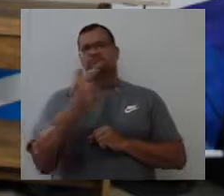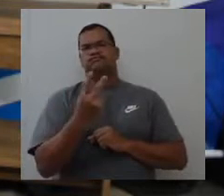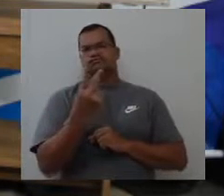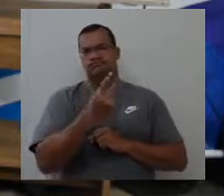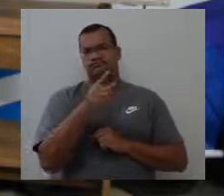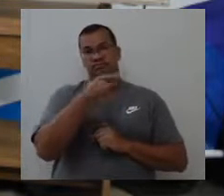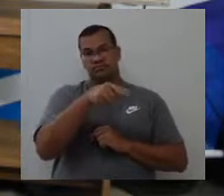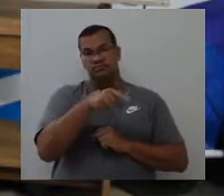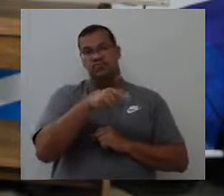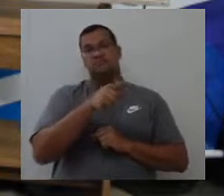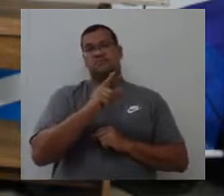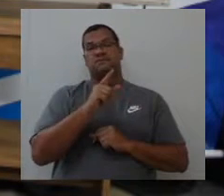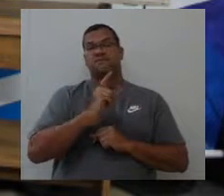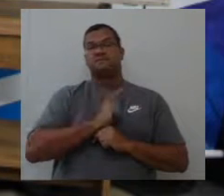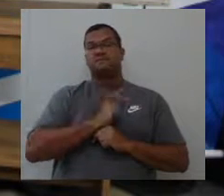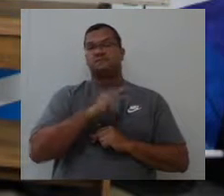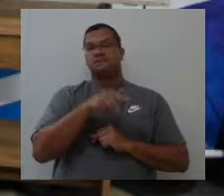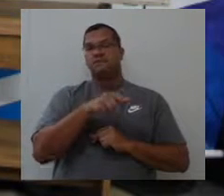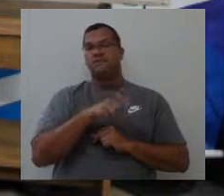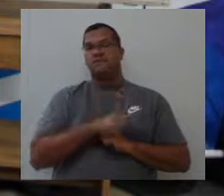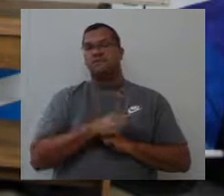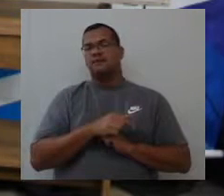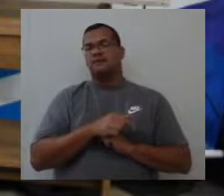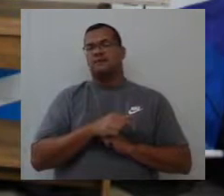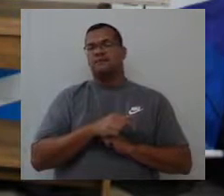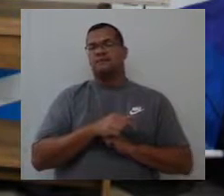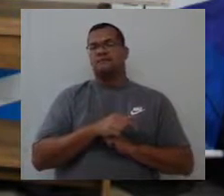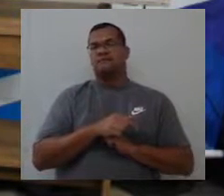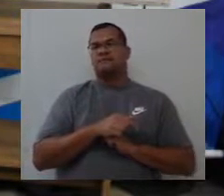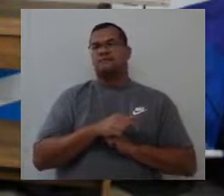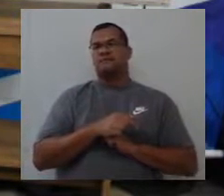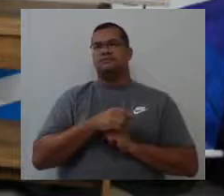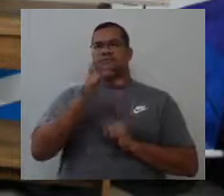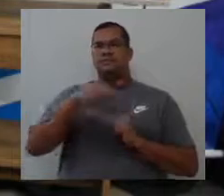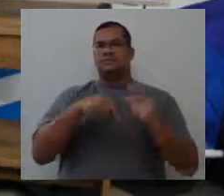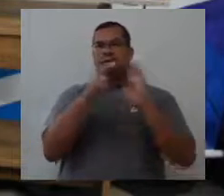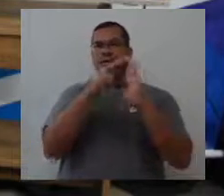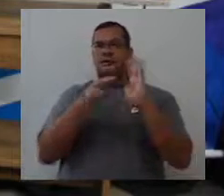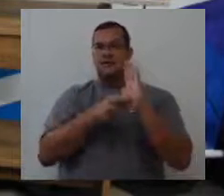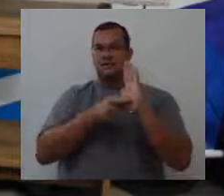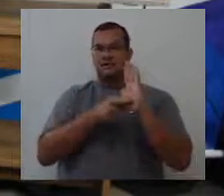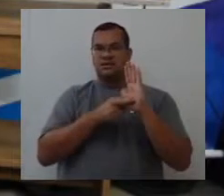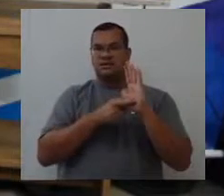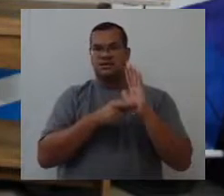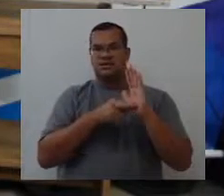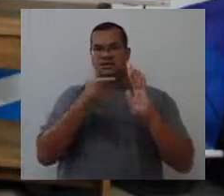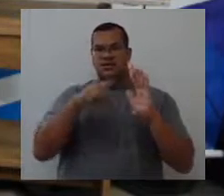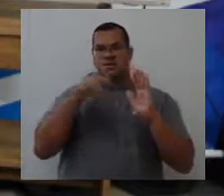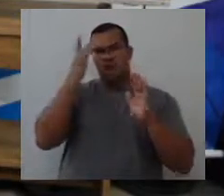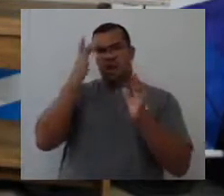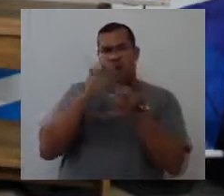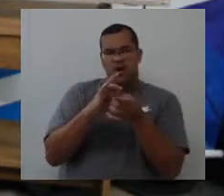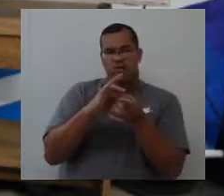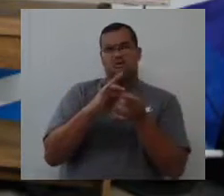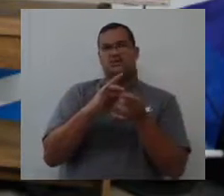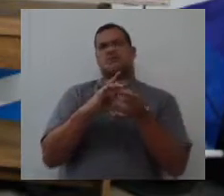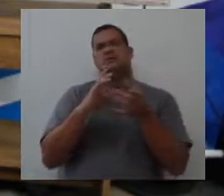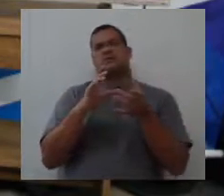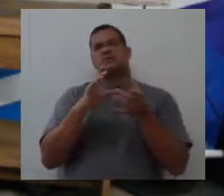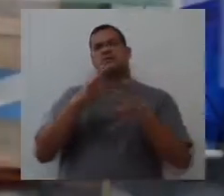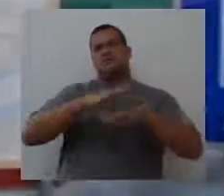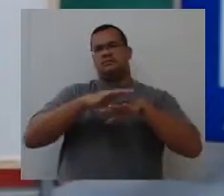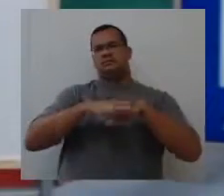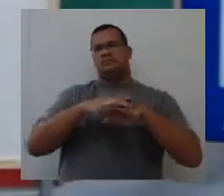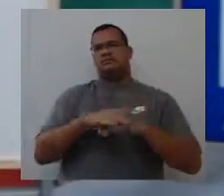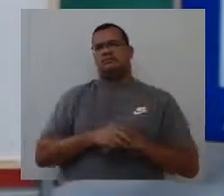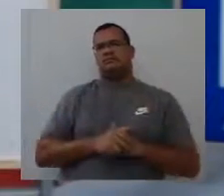preço vai se dar a partir de uma certa regra, uma certa lógica matemática. Olha para cá.